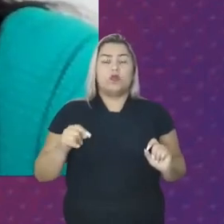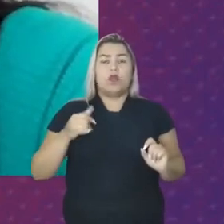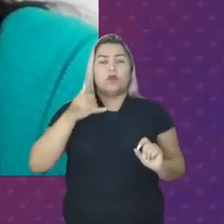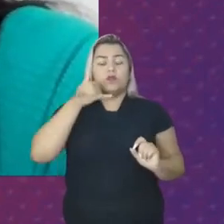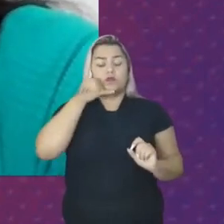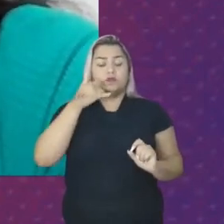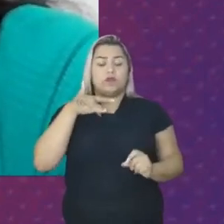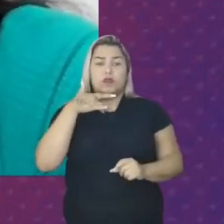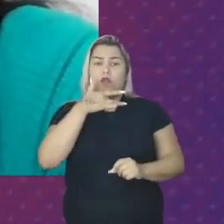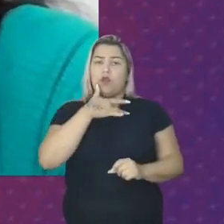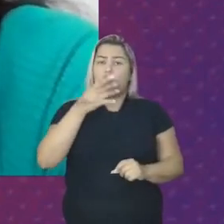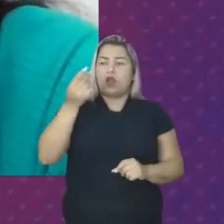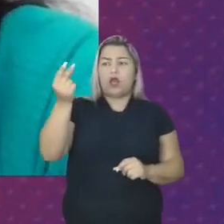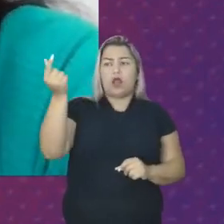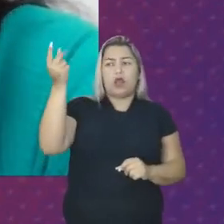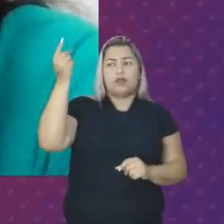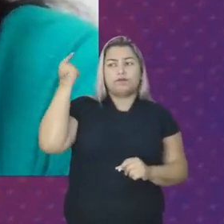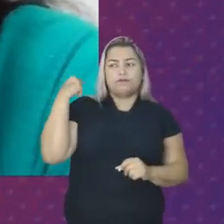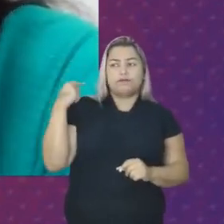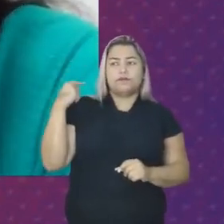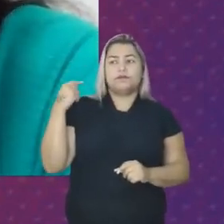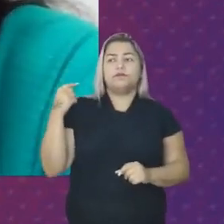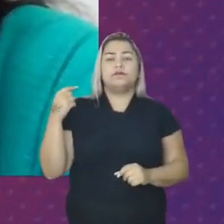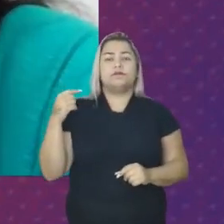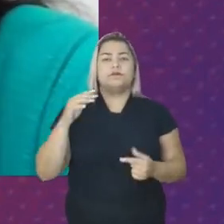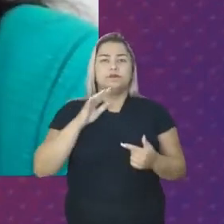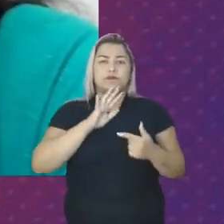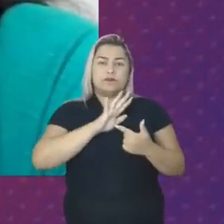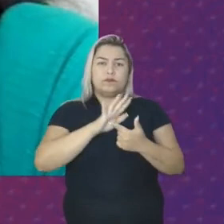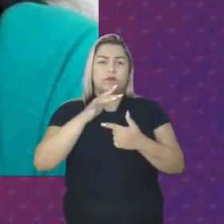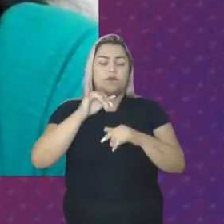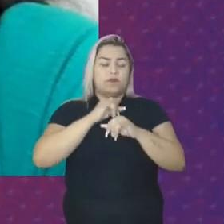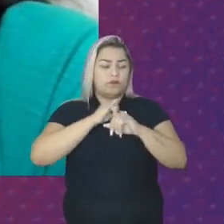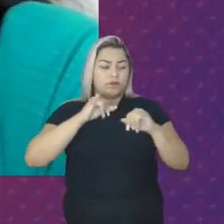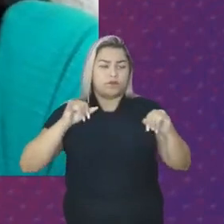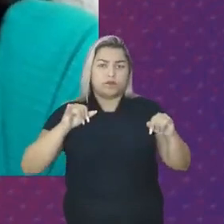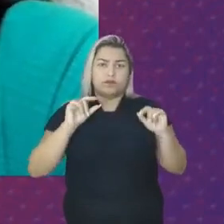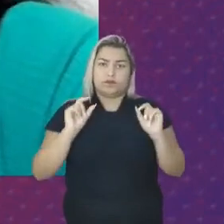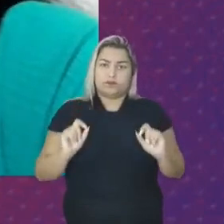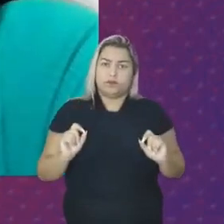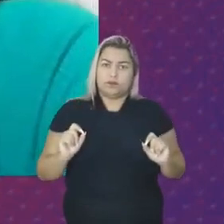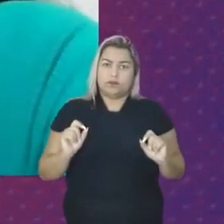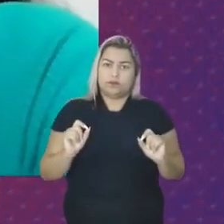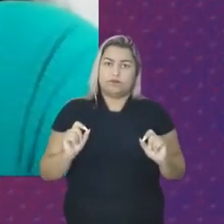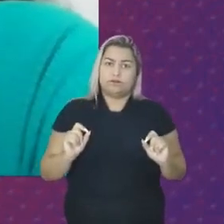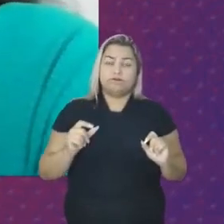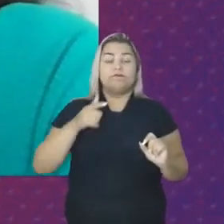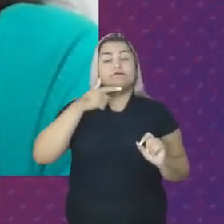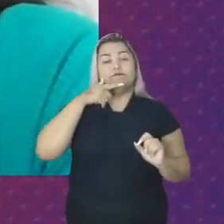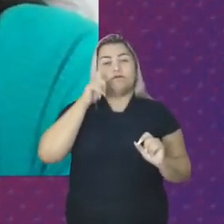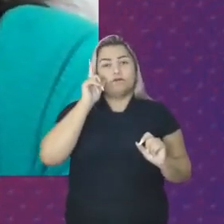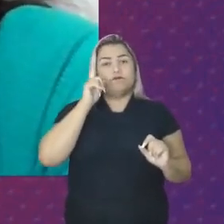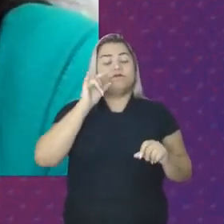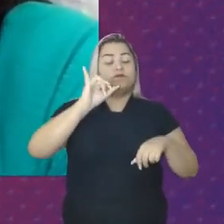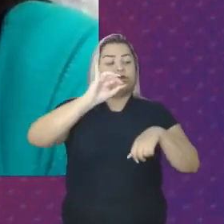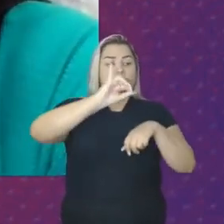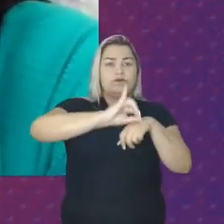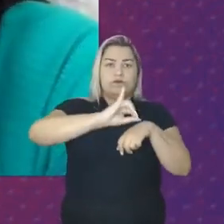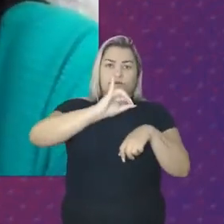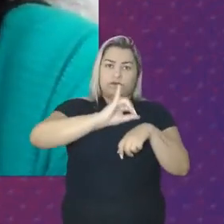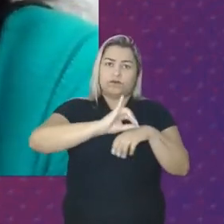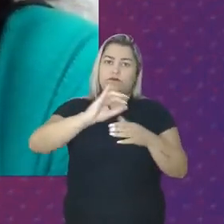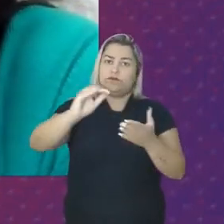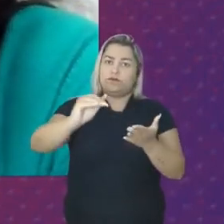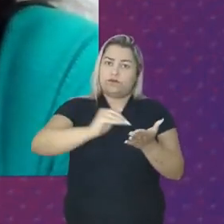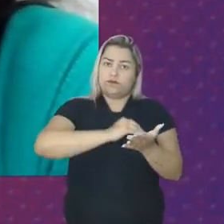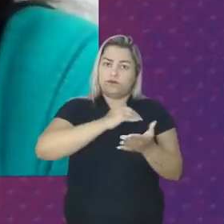na época, né? Servia apenas para prestar informações. E, além disso, antes da central, a então Secretaria